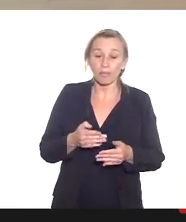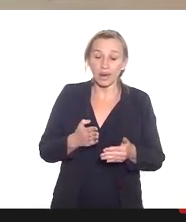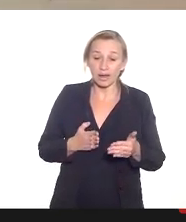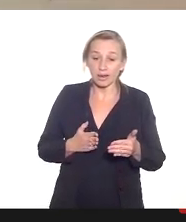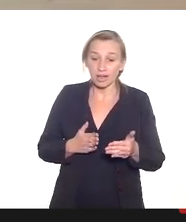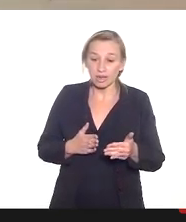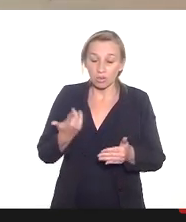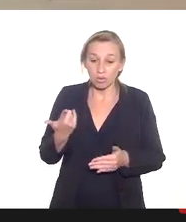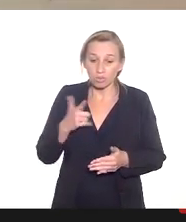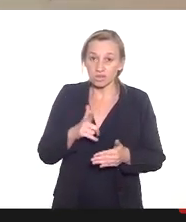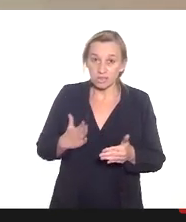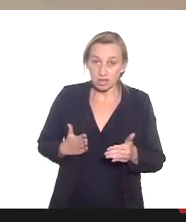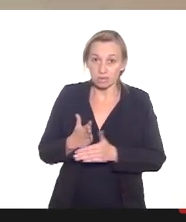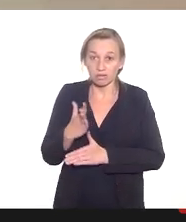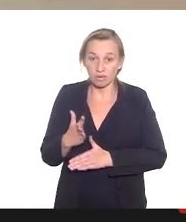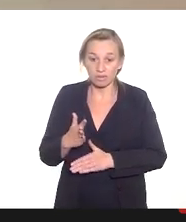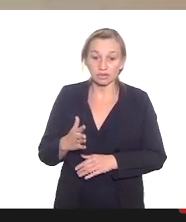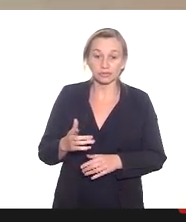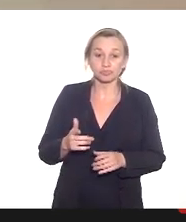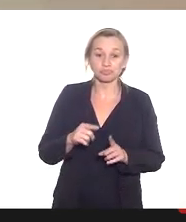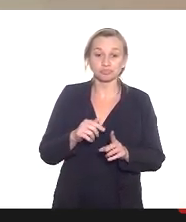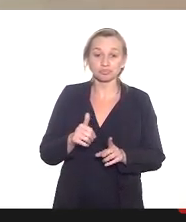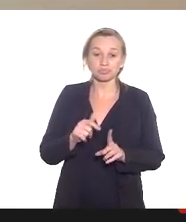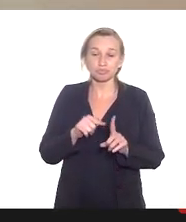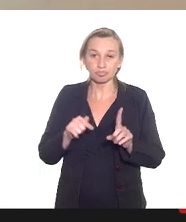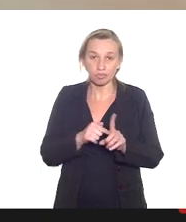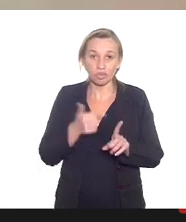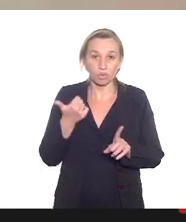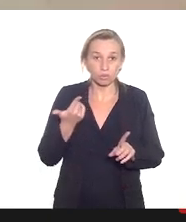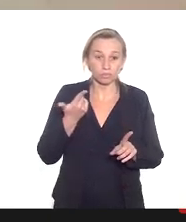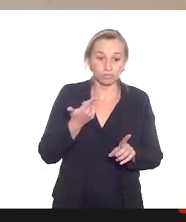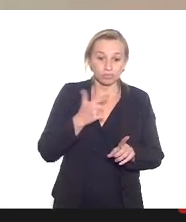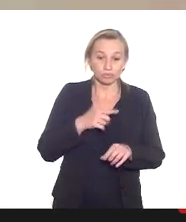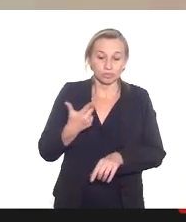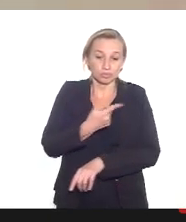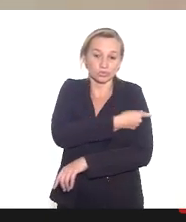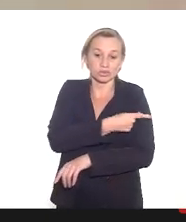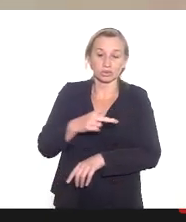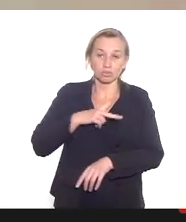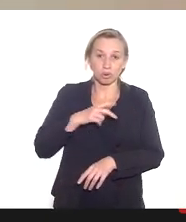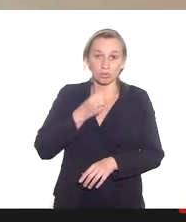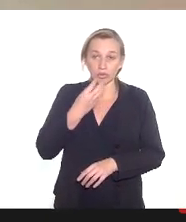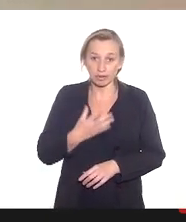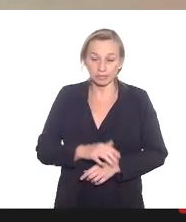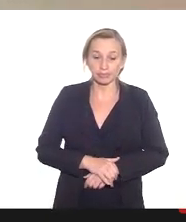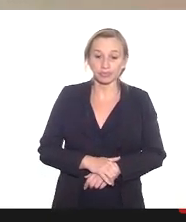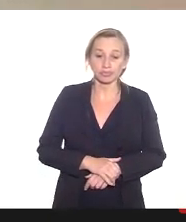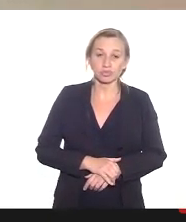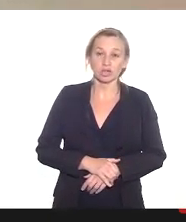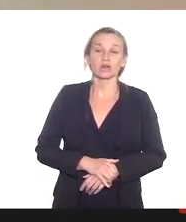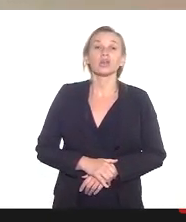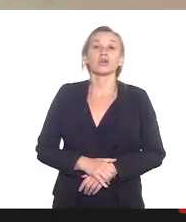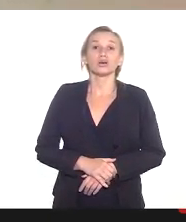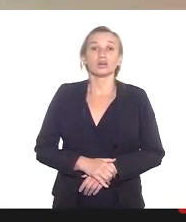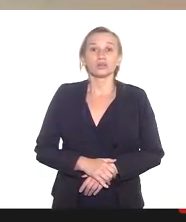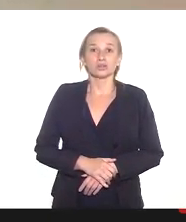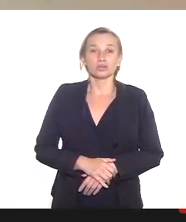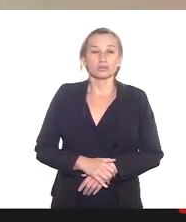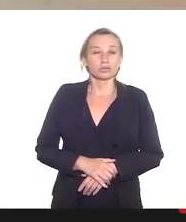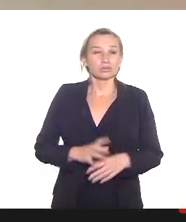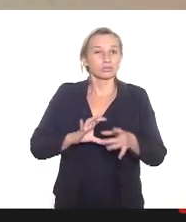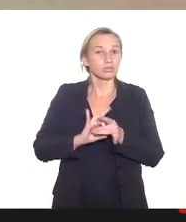gestante tomar a decisão gesto do risco-benefício tela tomar a decisão sobre seu próprio corpo sem exigência o que o